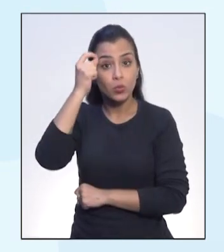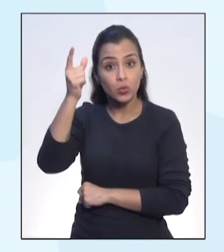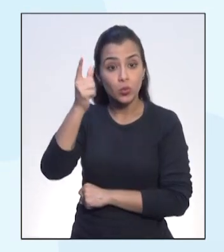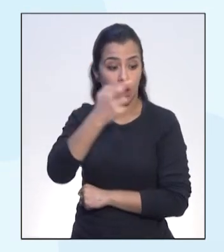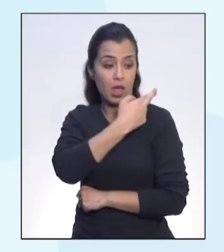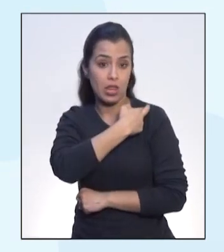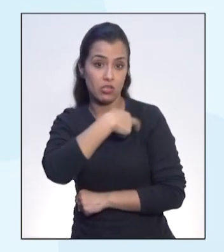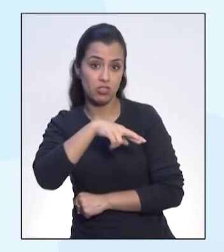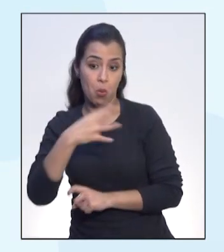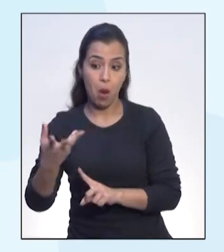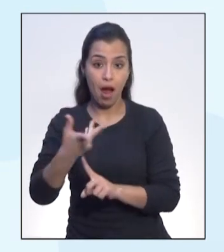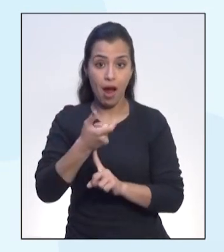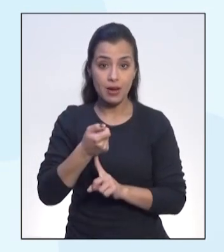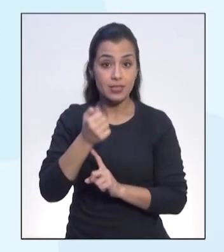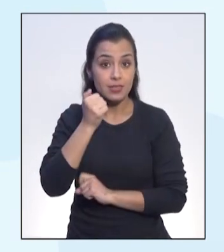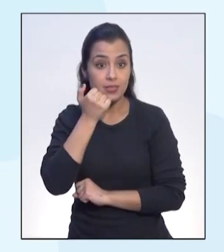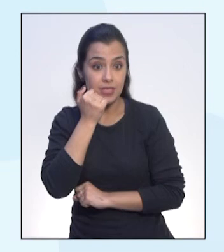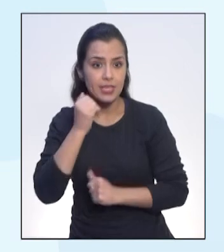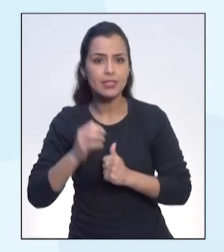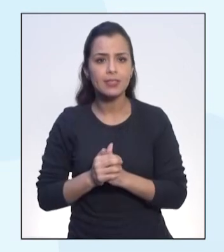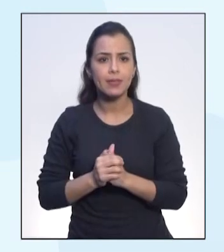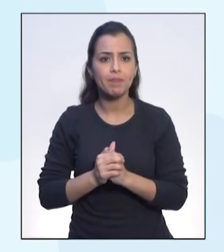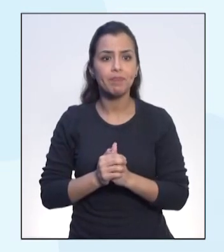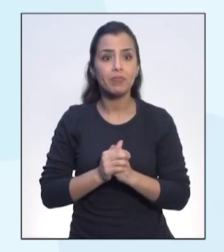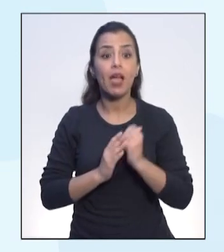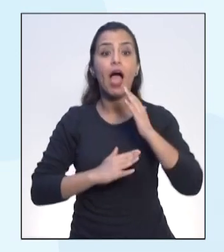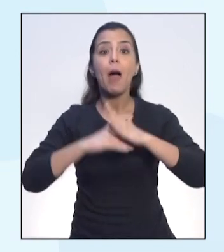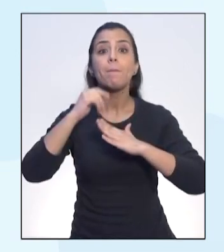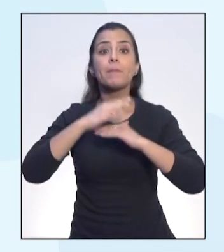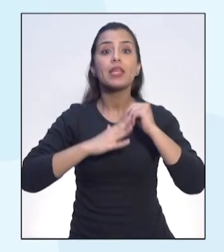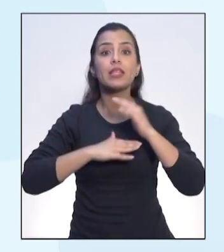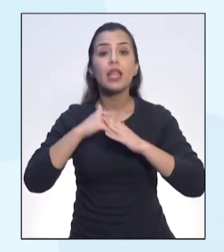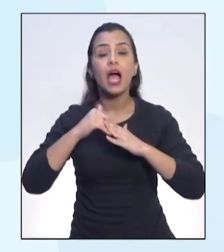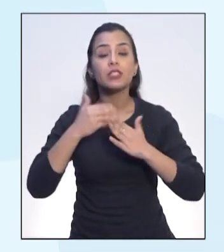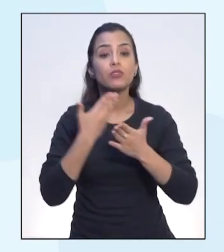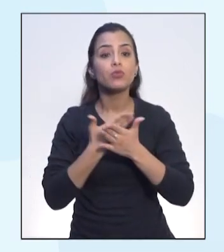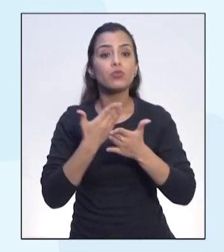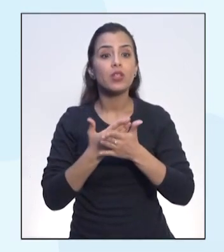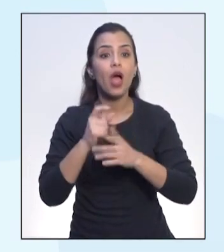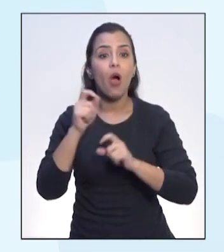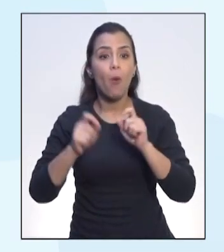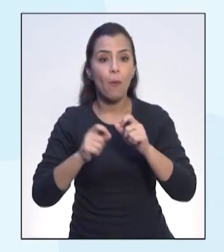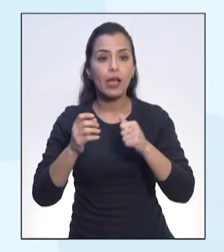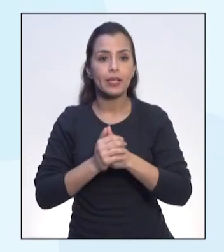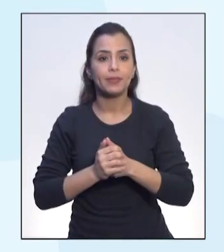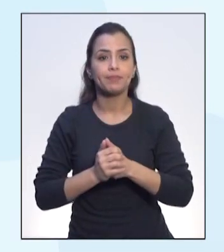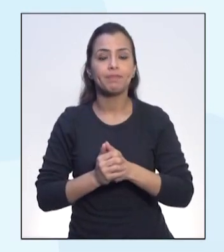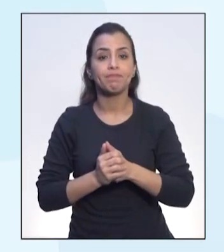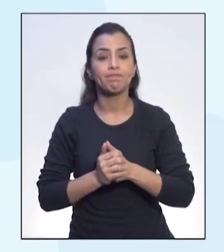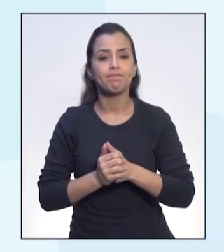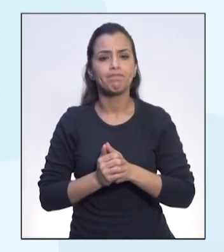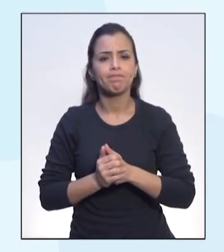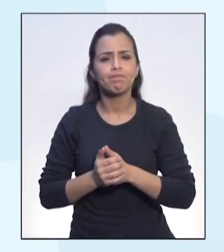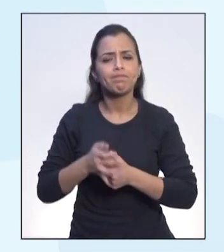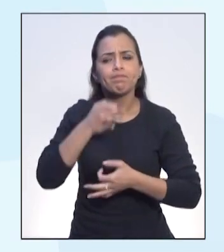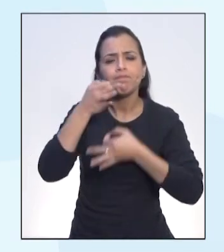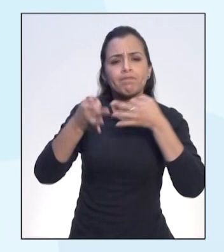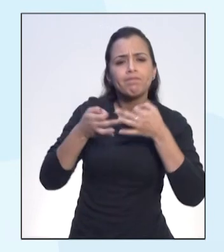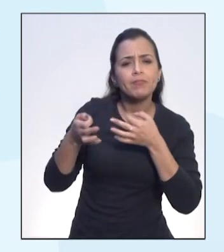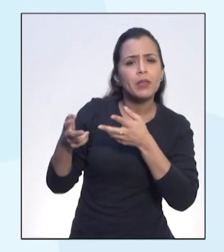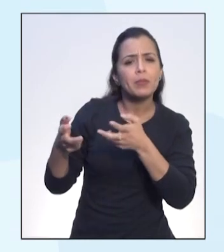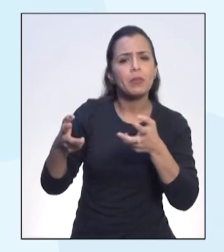ciência. E quais são as habilidades que o professor Marconi vai trabalhar no decorrer desta aula? Criticar a concepção